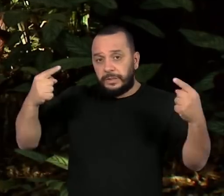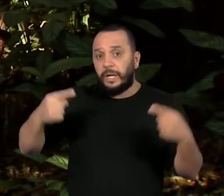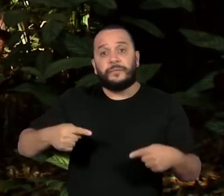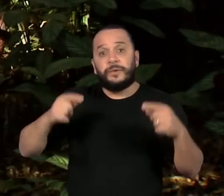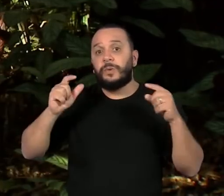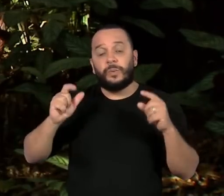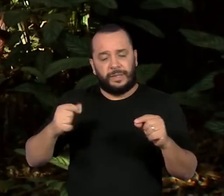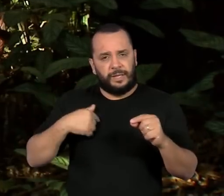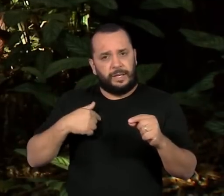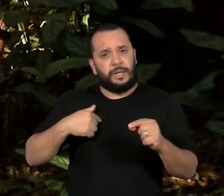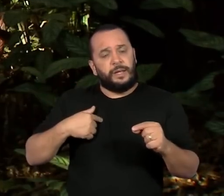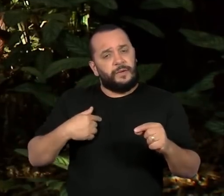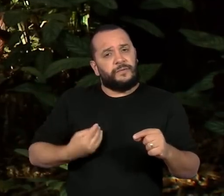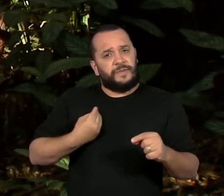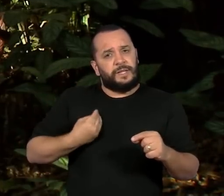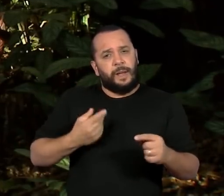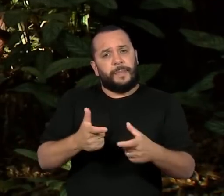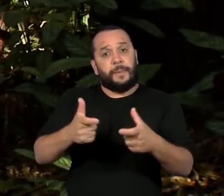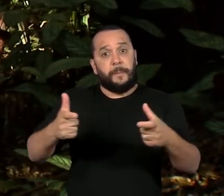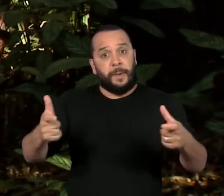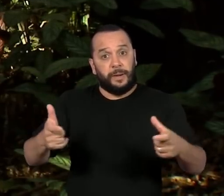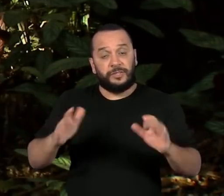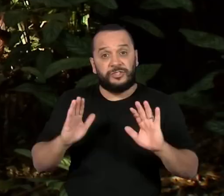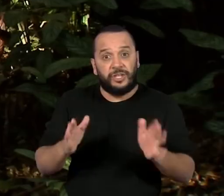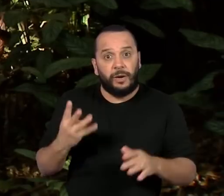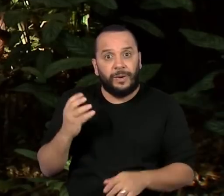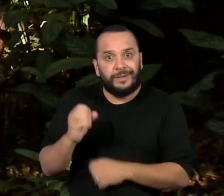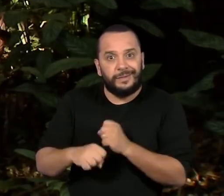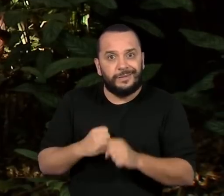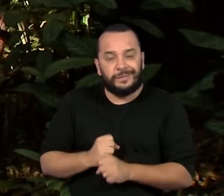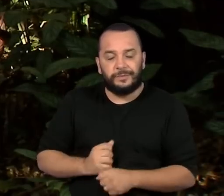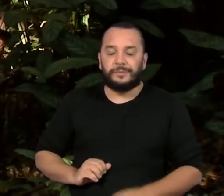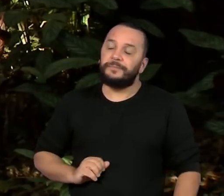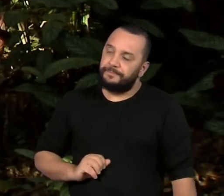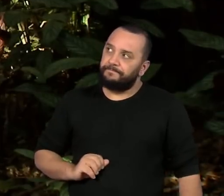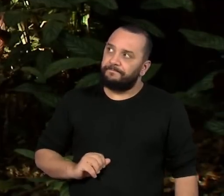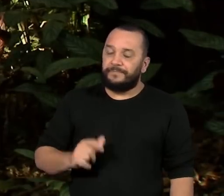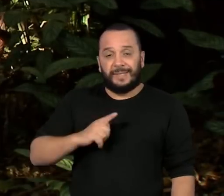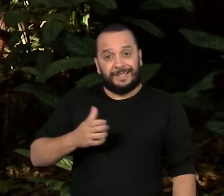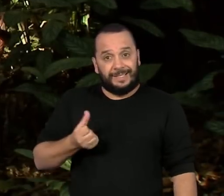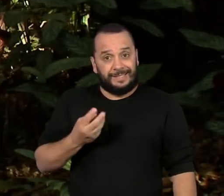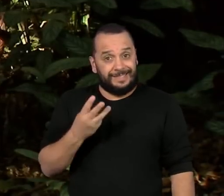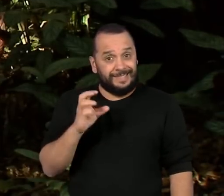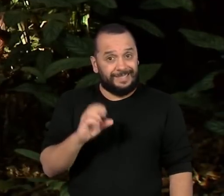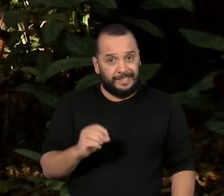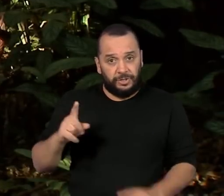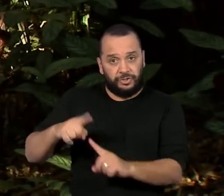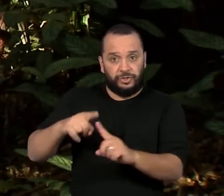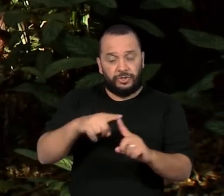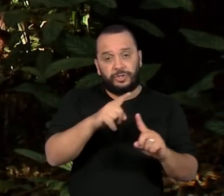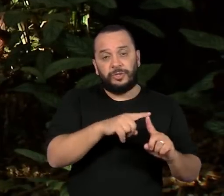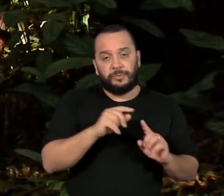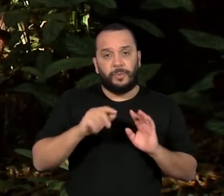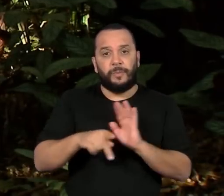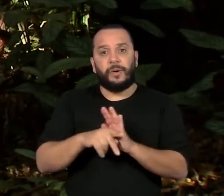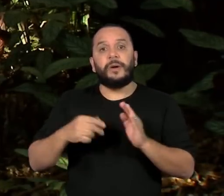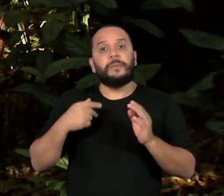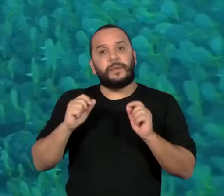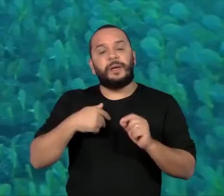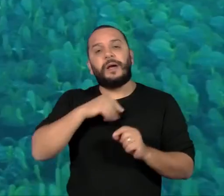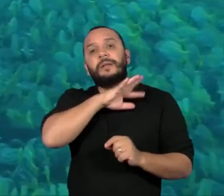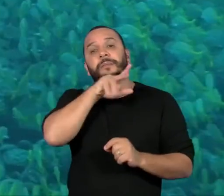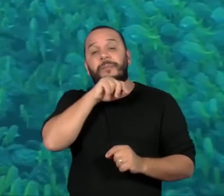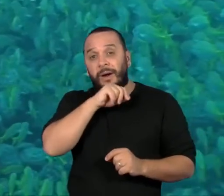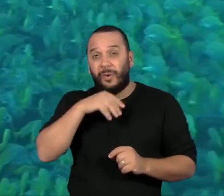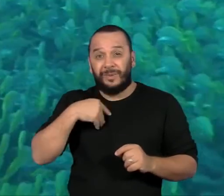da região. Foram analisadas mais de 630 espécies. Uma em cada cinco está em risco de extinção.